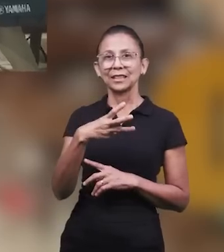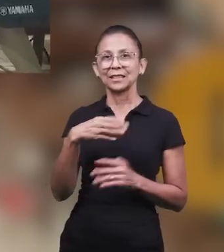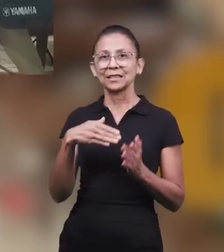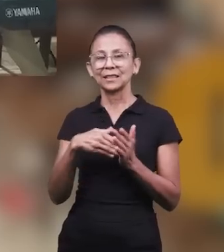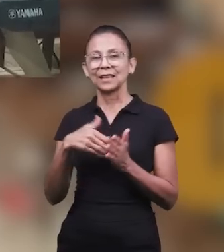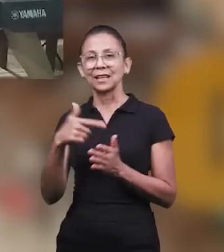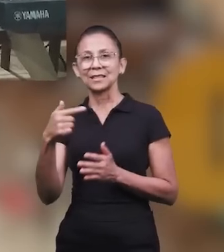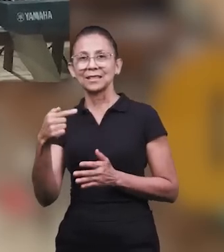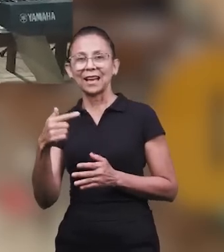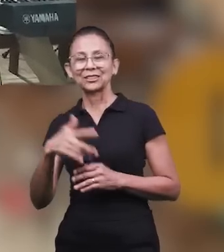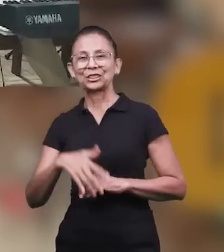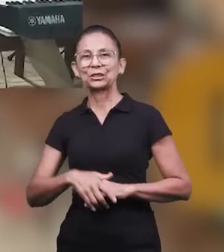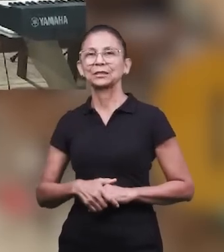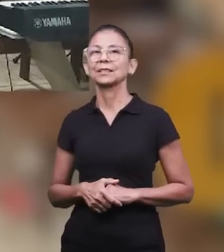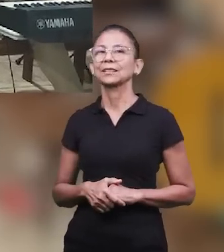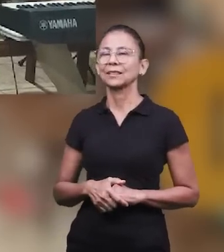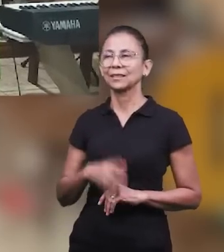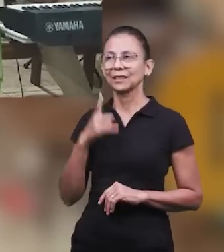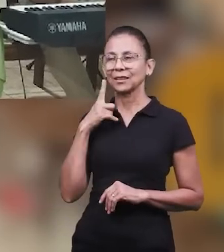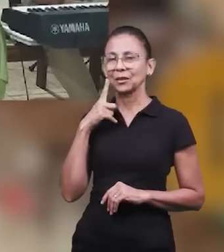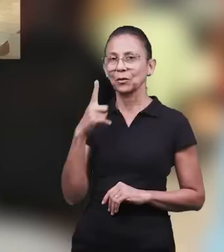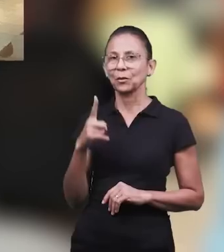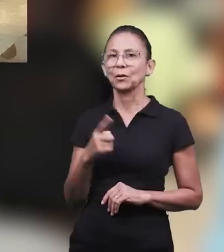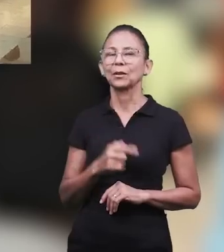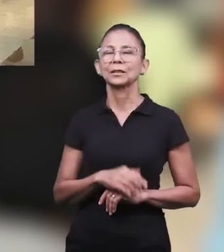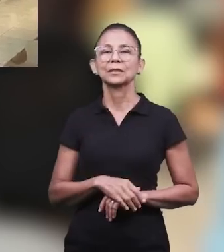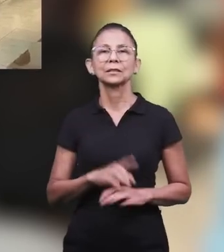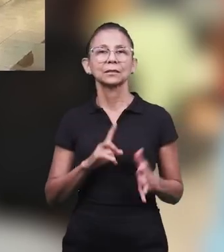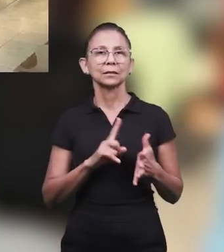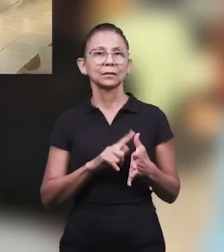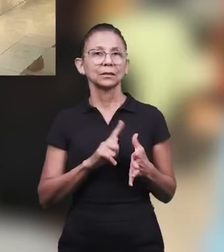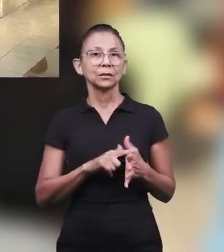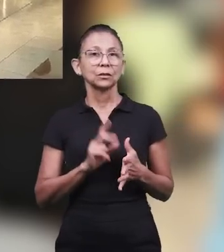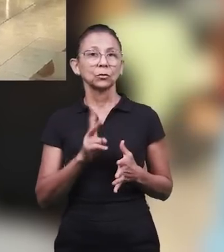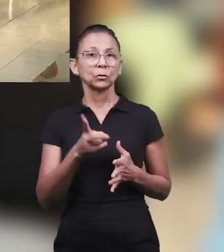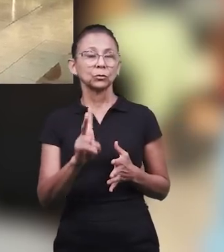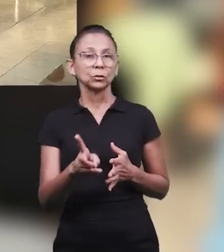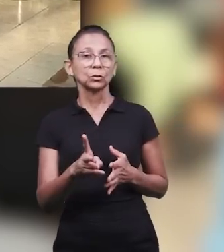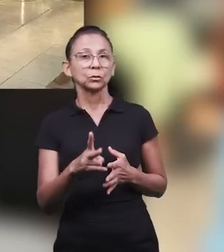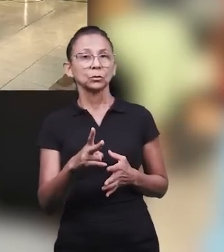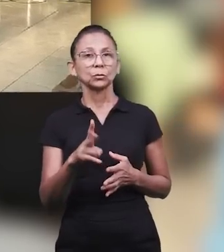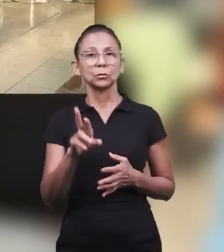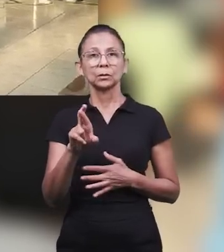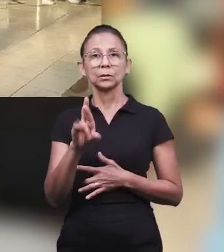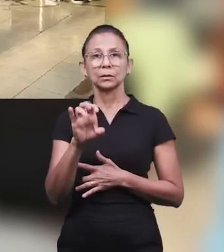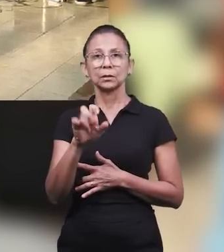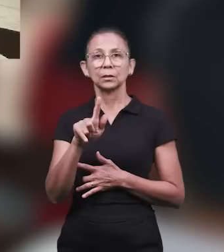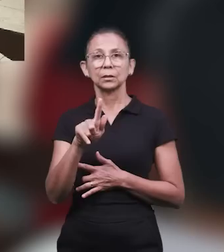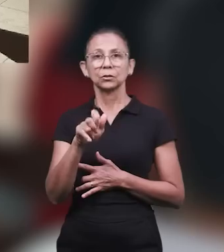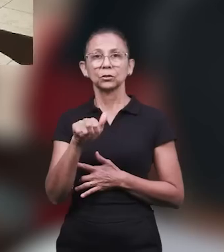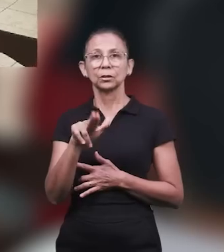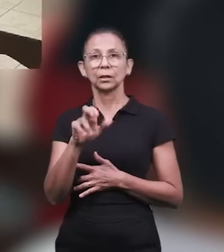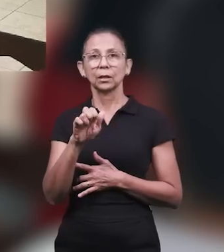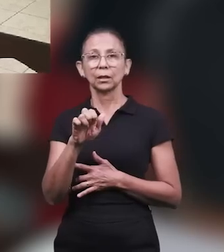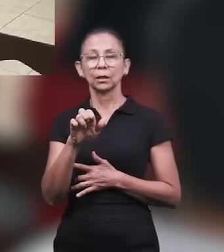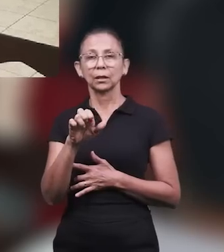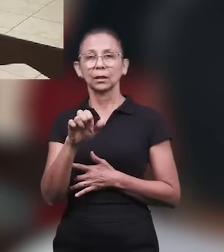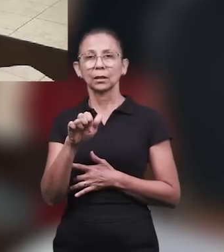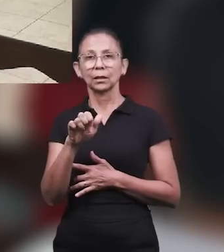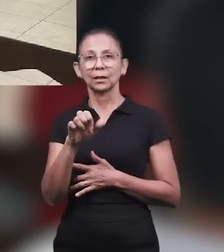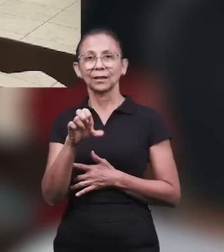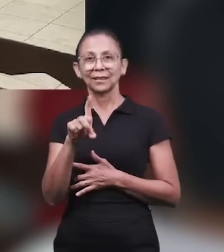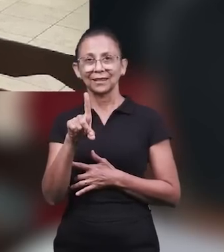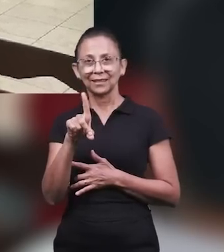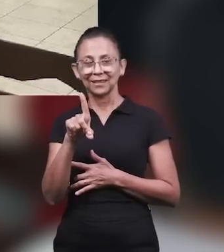Igreja Esperança 2 agora, do pastor Reginaldo, fotos com o encontro das crianças e intermediários, com cerca